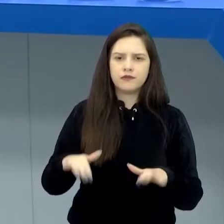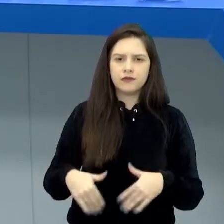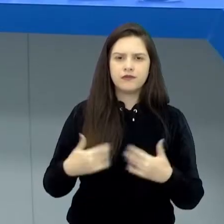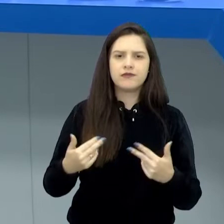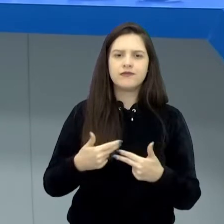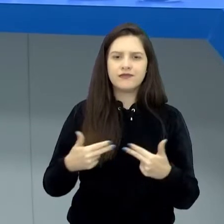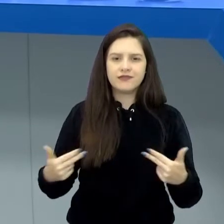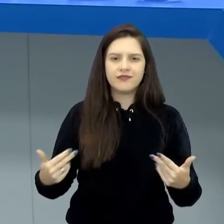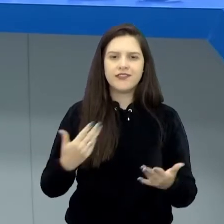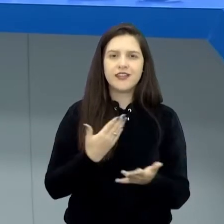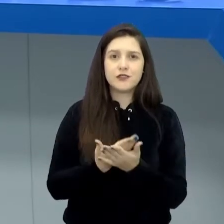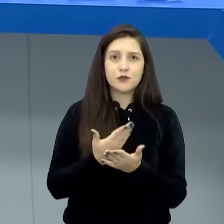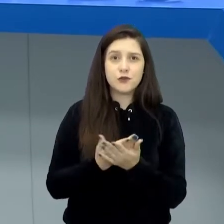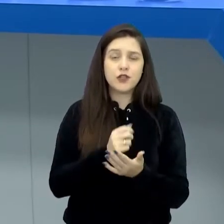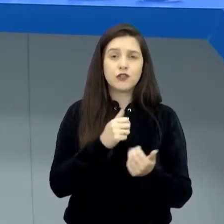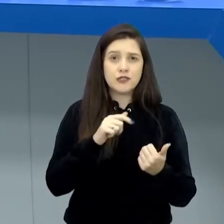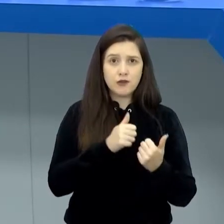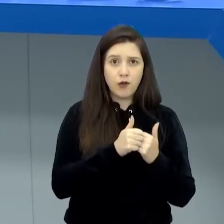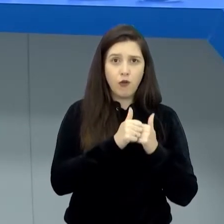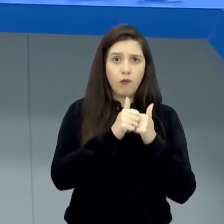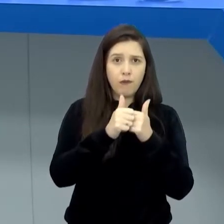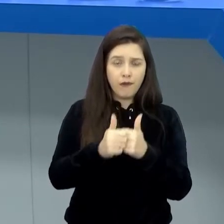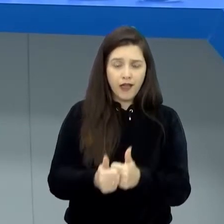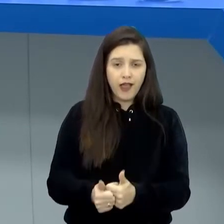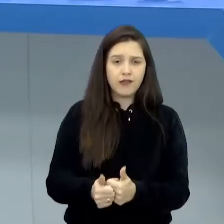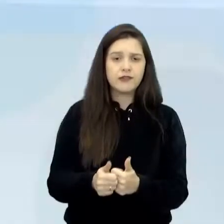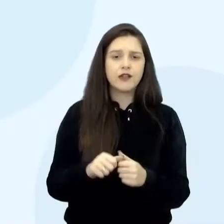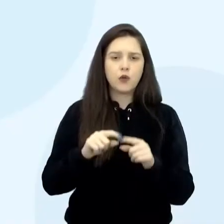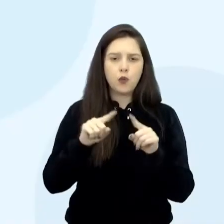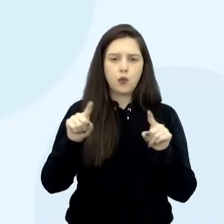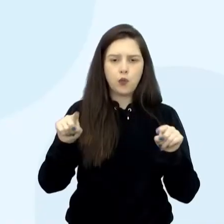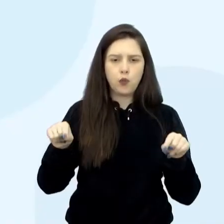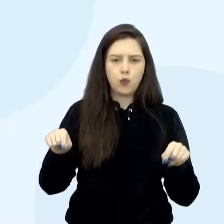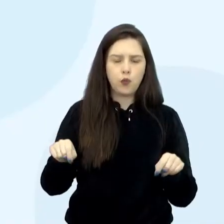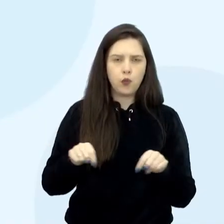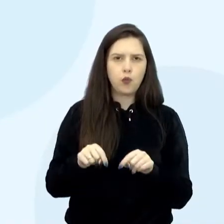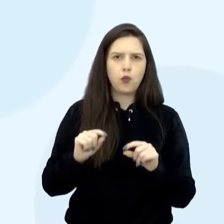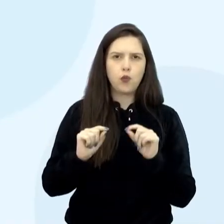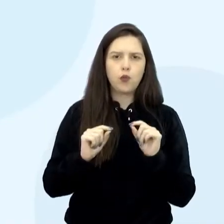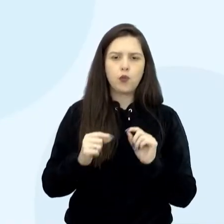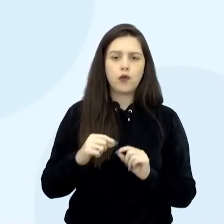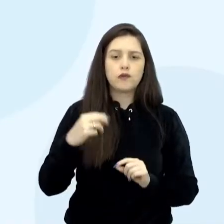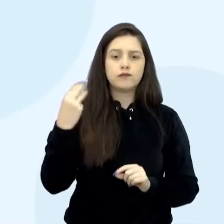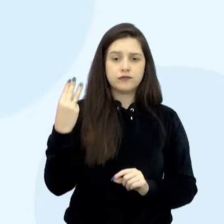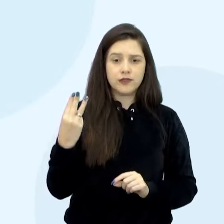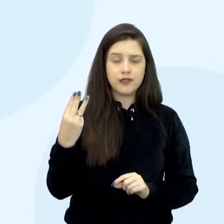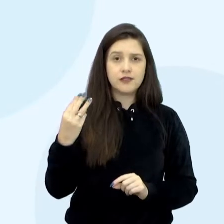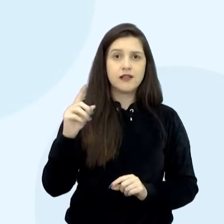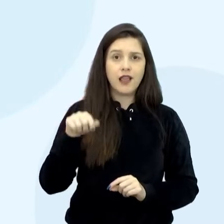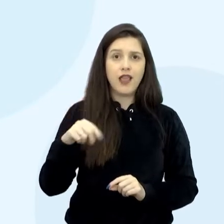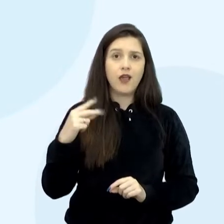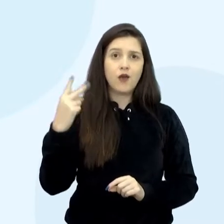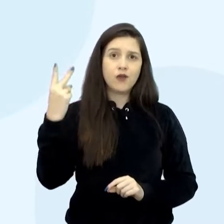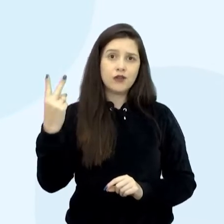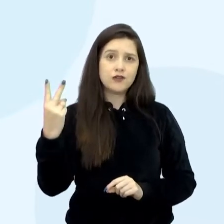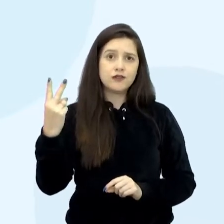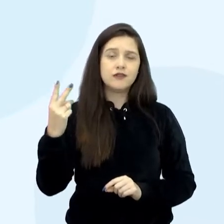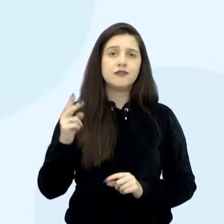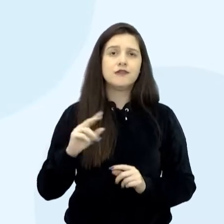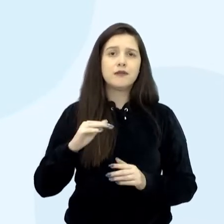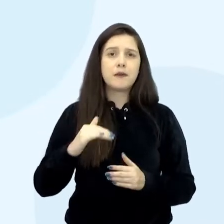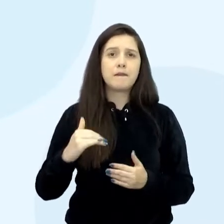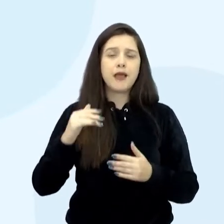nossos estudantes que estão acompanhando, então aquele quadrado que está no NH3 é o 2 que estava na frente